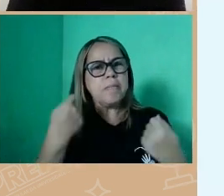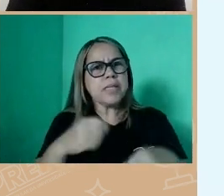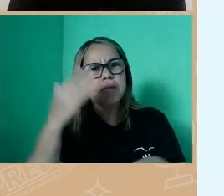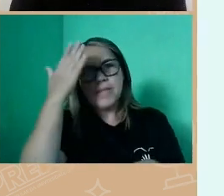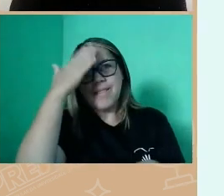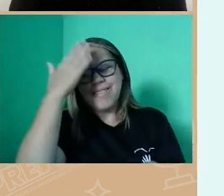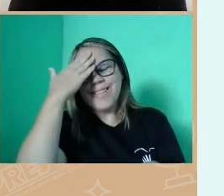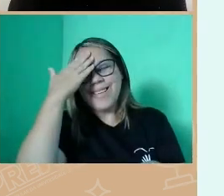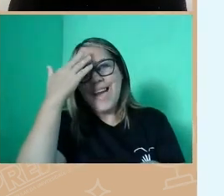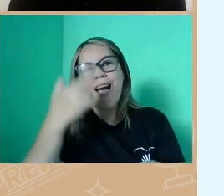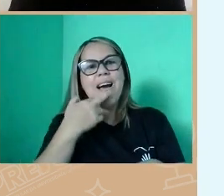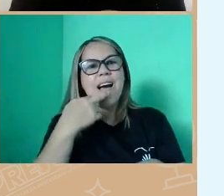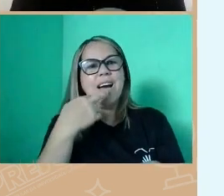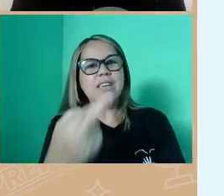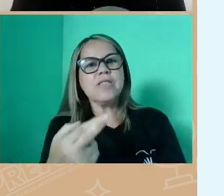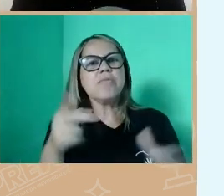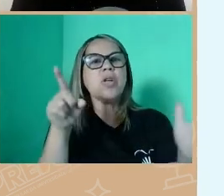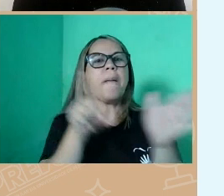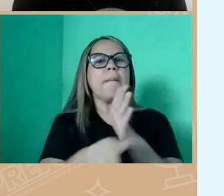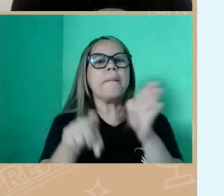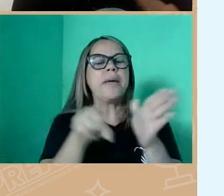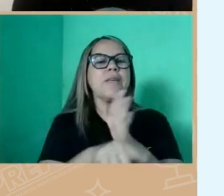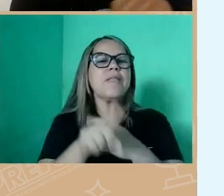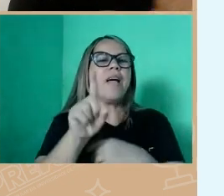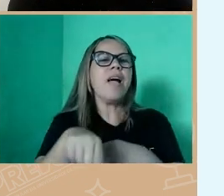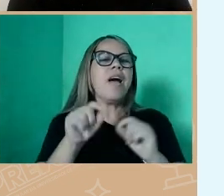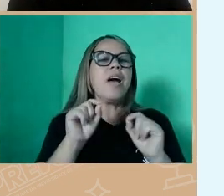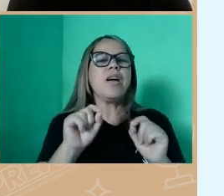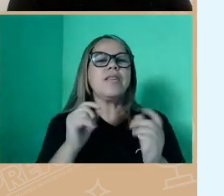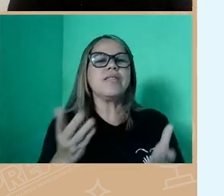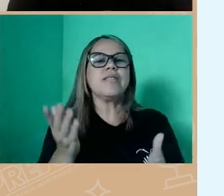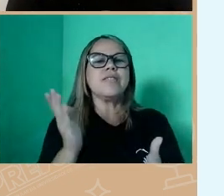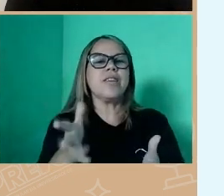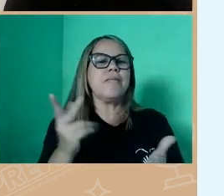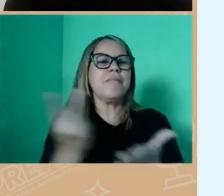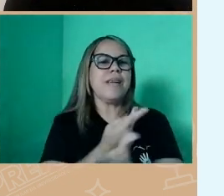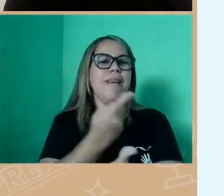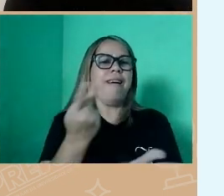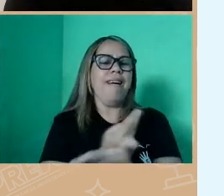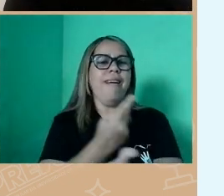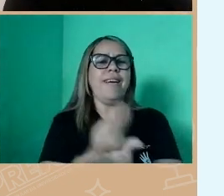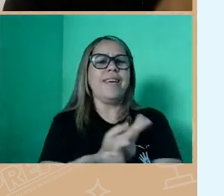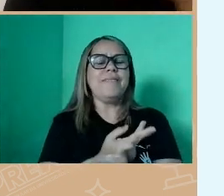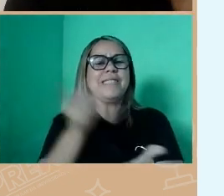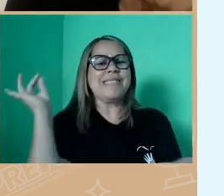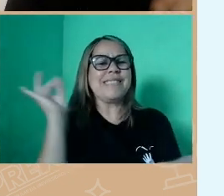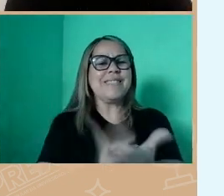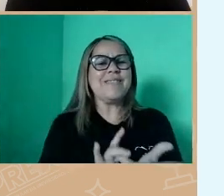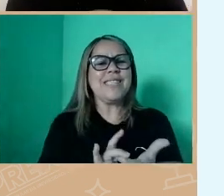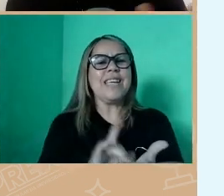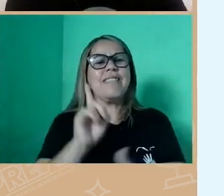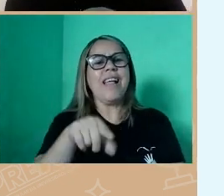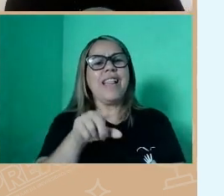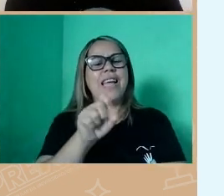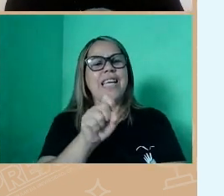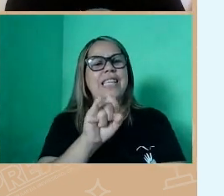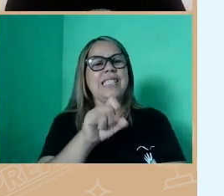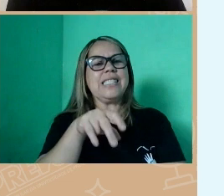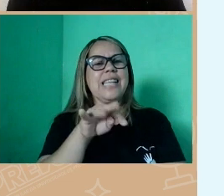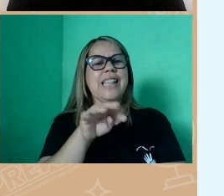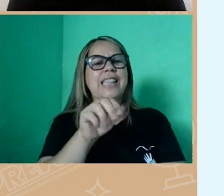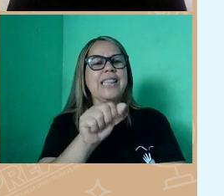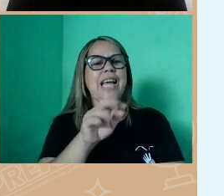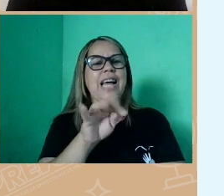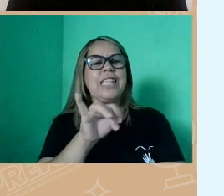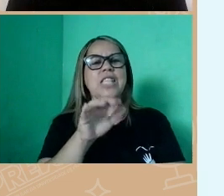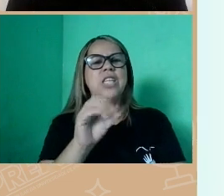resposta para essa questão é, eu marquei aqui errado, gente, mas é de fato sintático, tá? Tá marcado letra